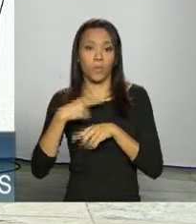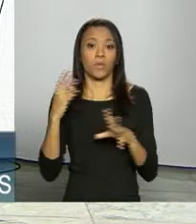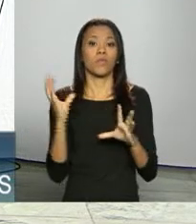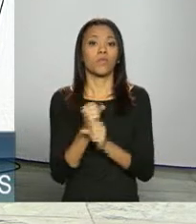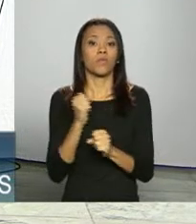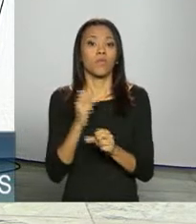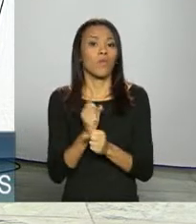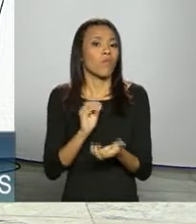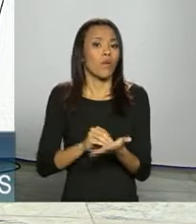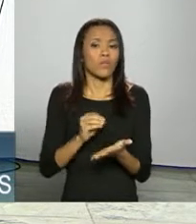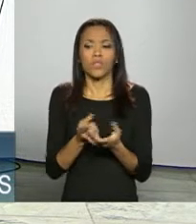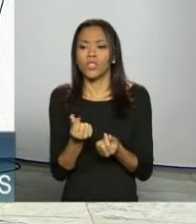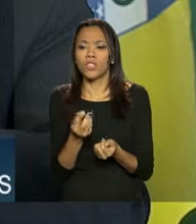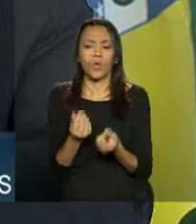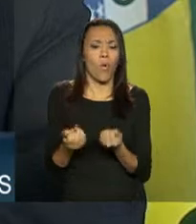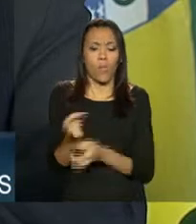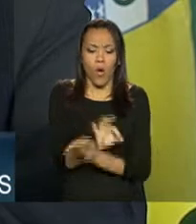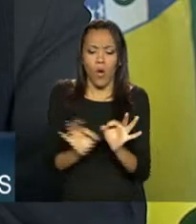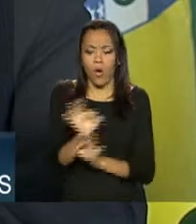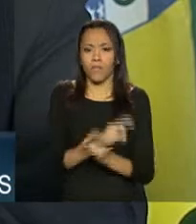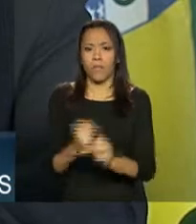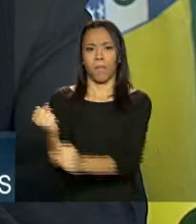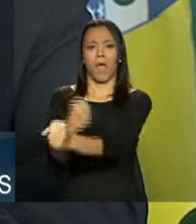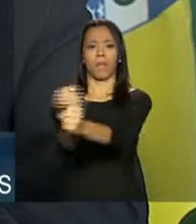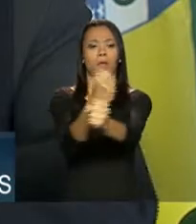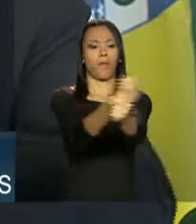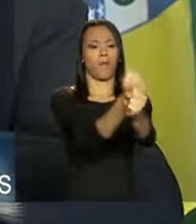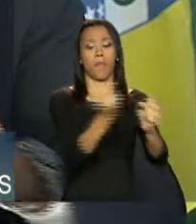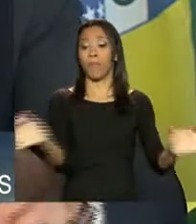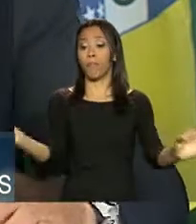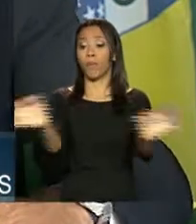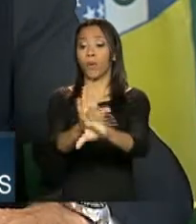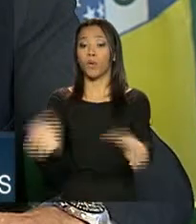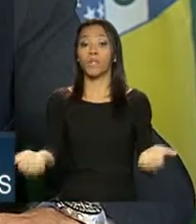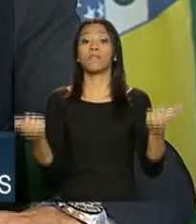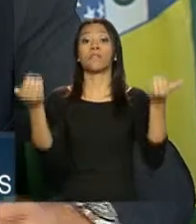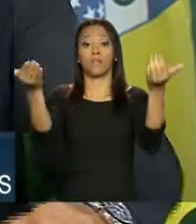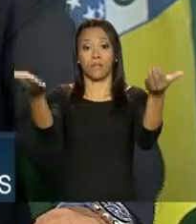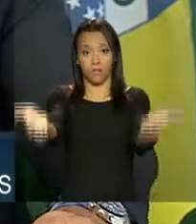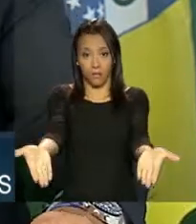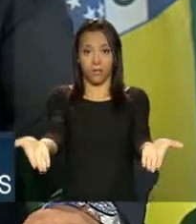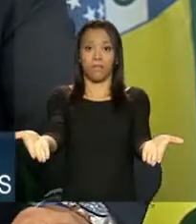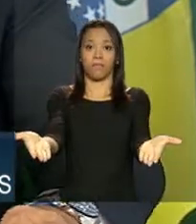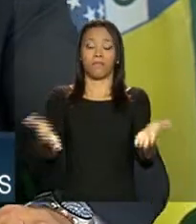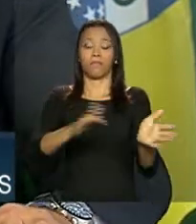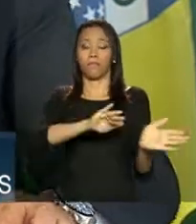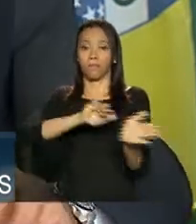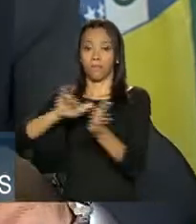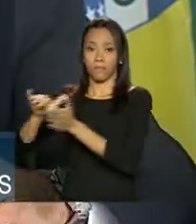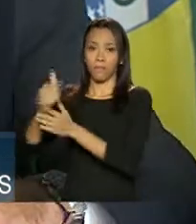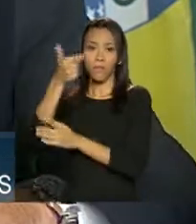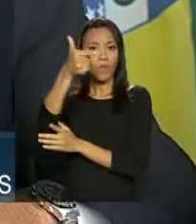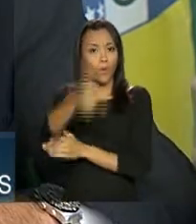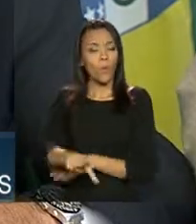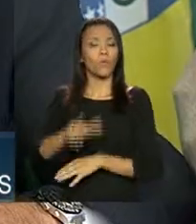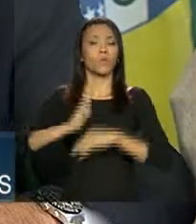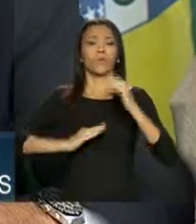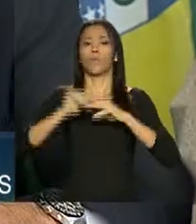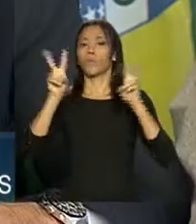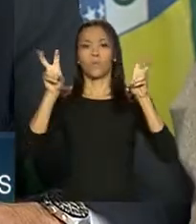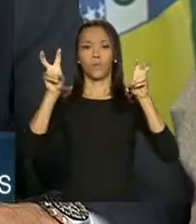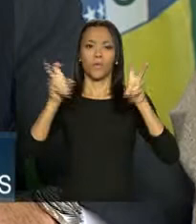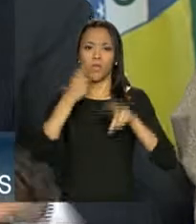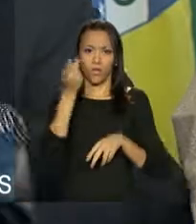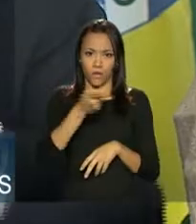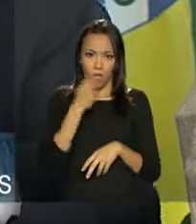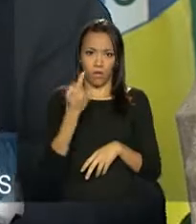a necessidade financeira para Acabar essas obras e entregar essas obras uma outra questão que nós